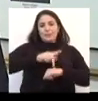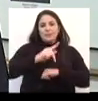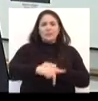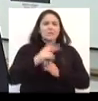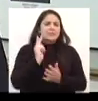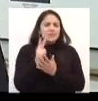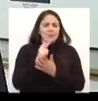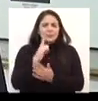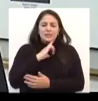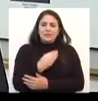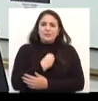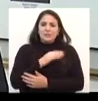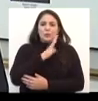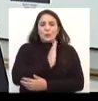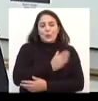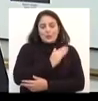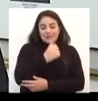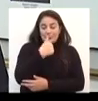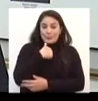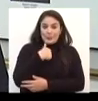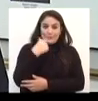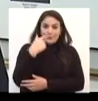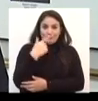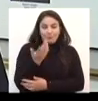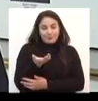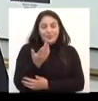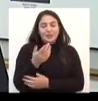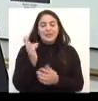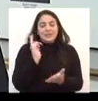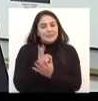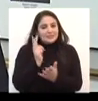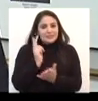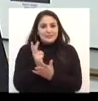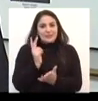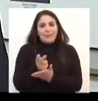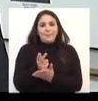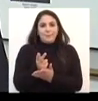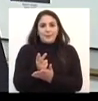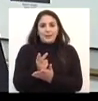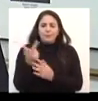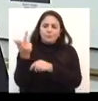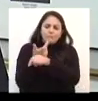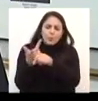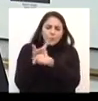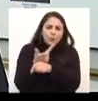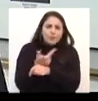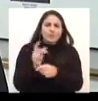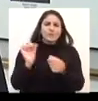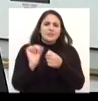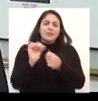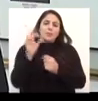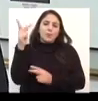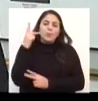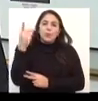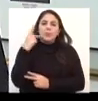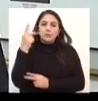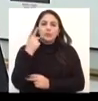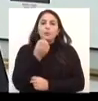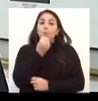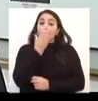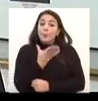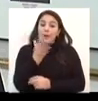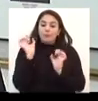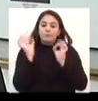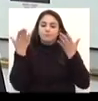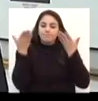estar no coração desse vereador e sempre procurando fazer a política do bem,